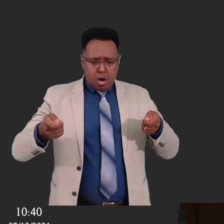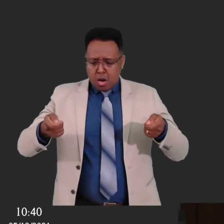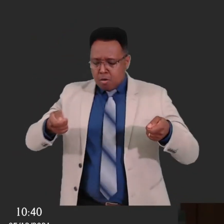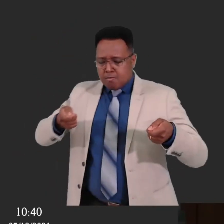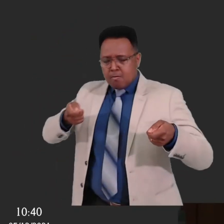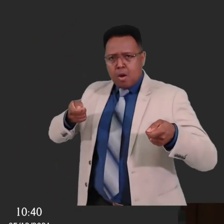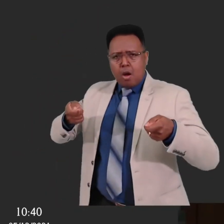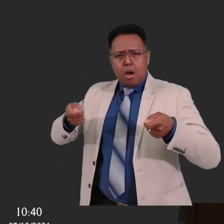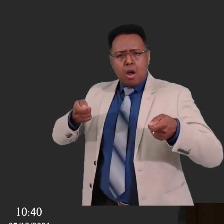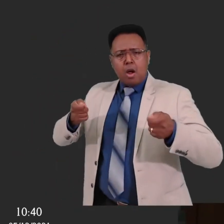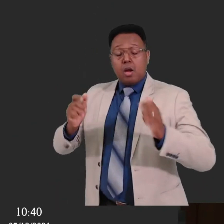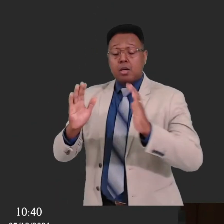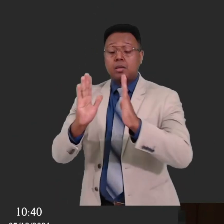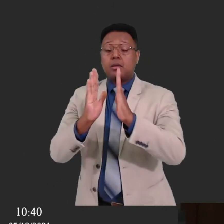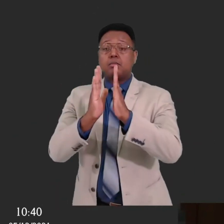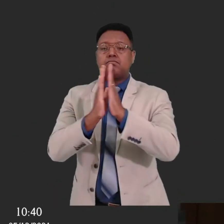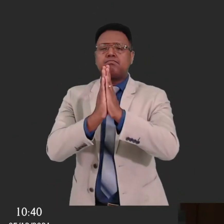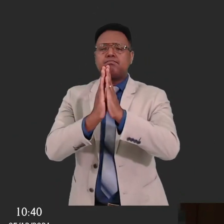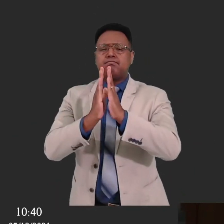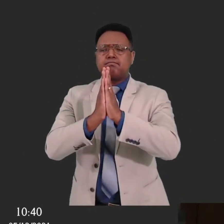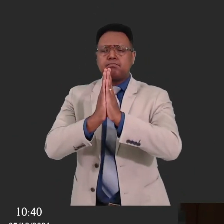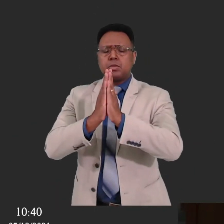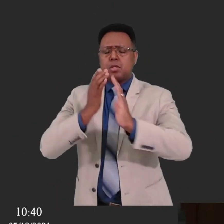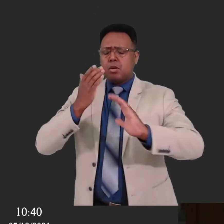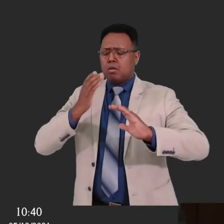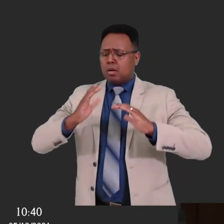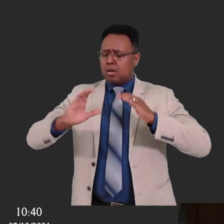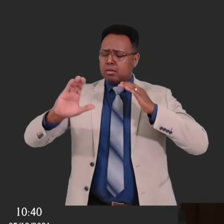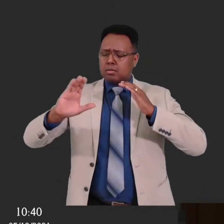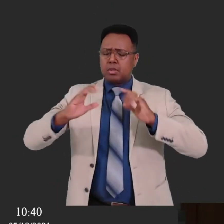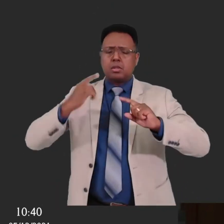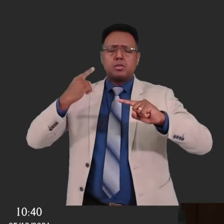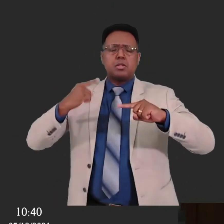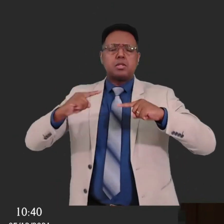na oração, no cantar dos hinos, na comunhão,